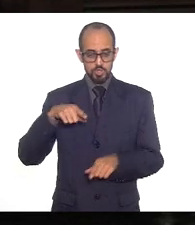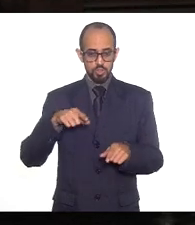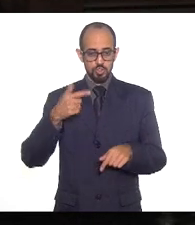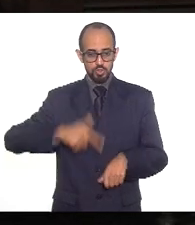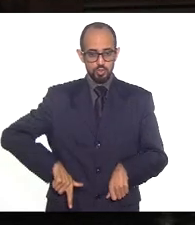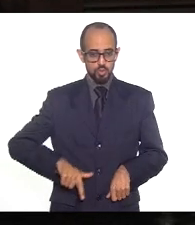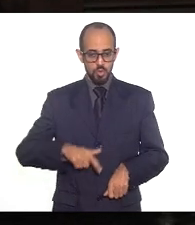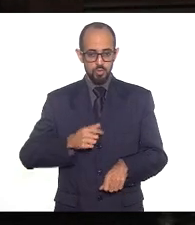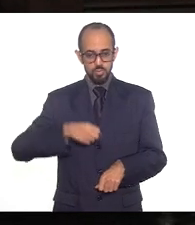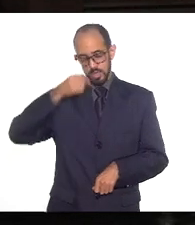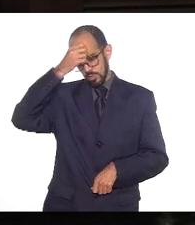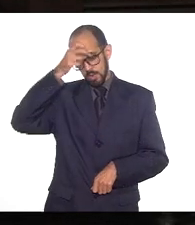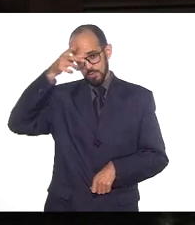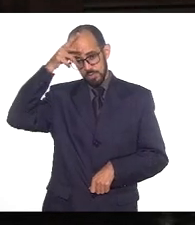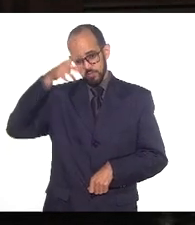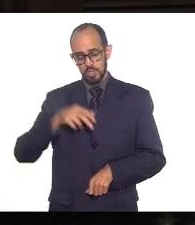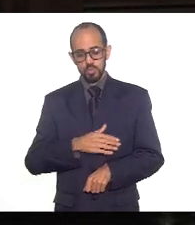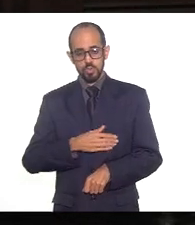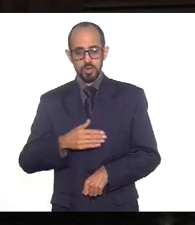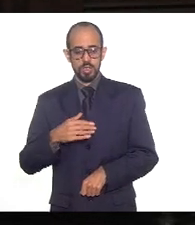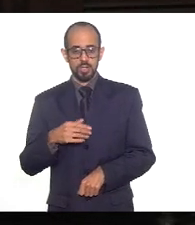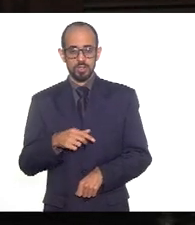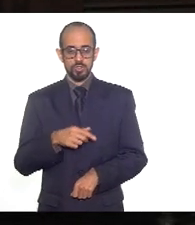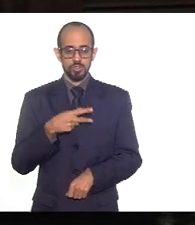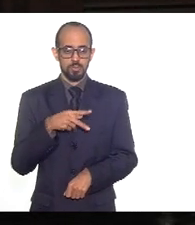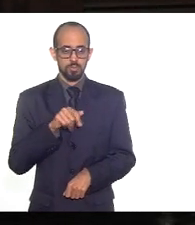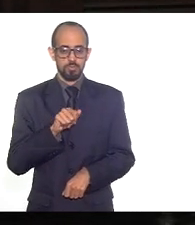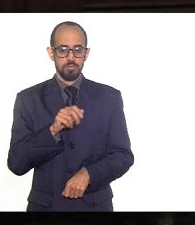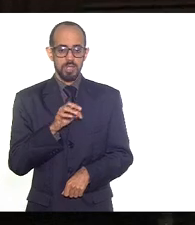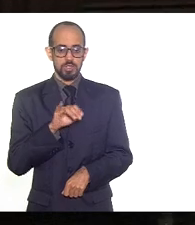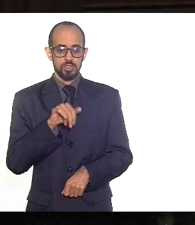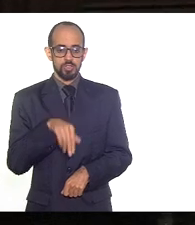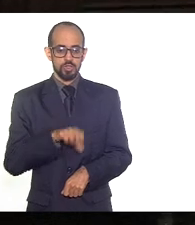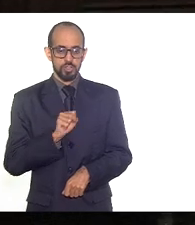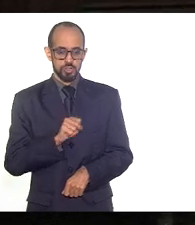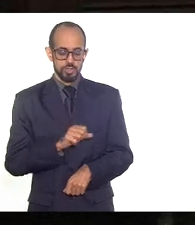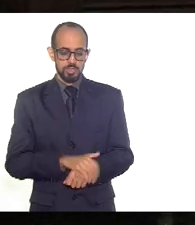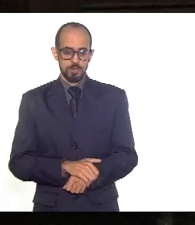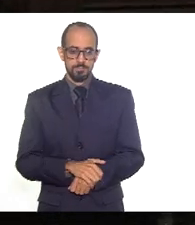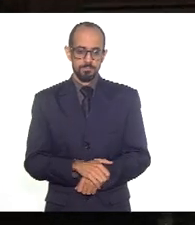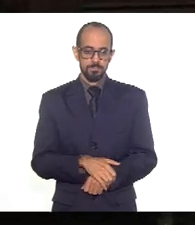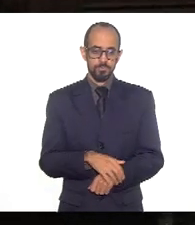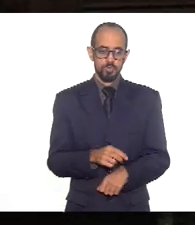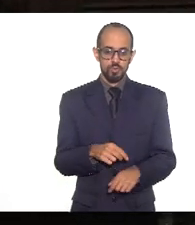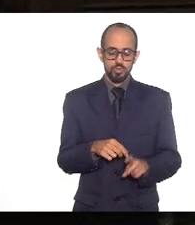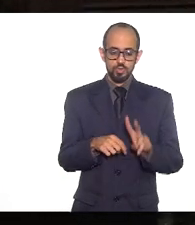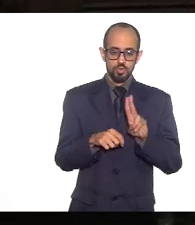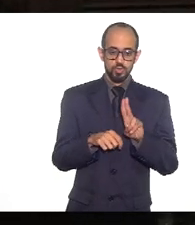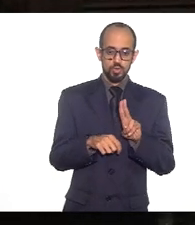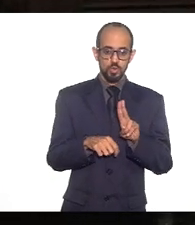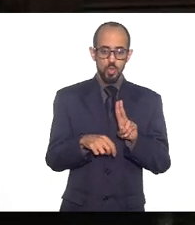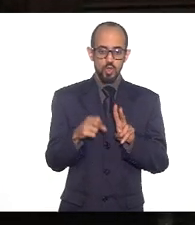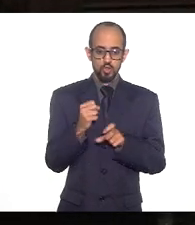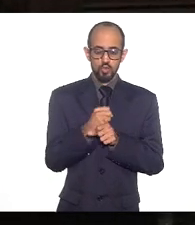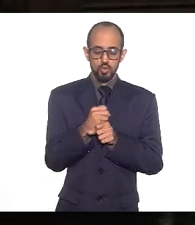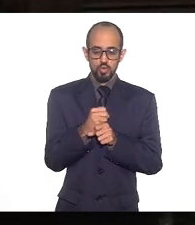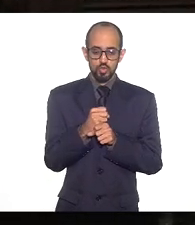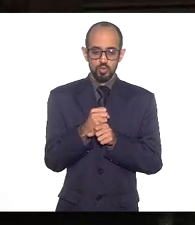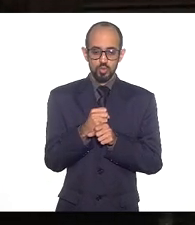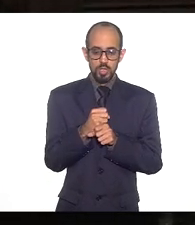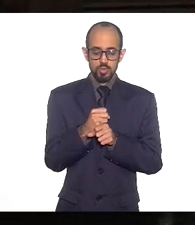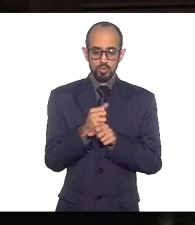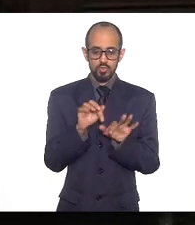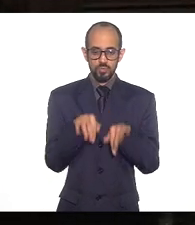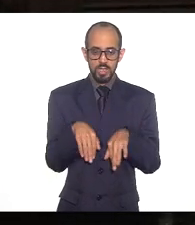estava na Prefeitura de Ipatinga Alferes nos dois últimos anos do governo deles